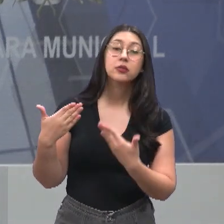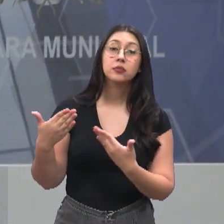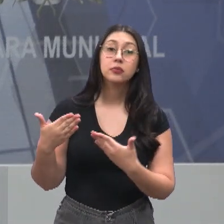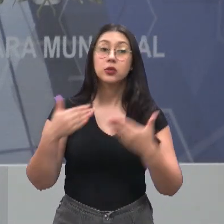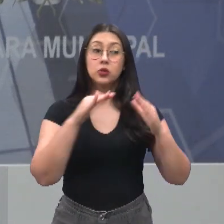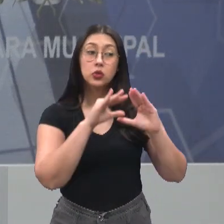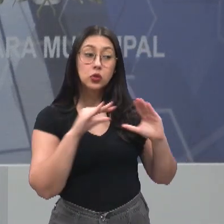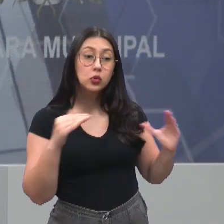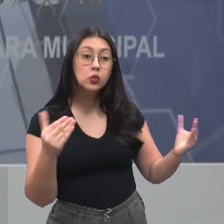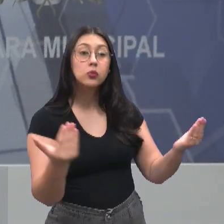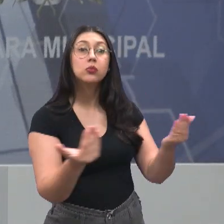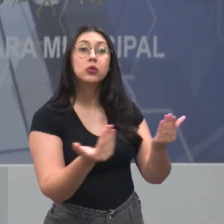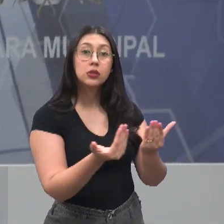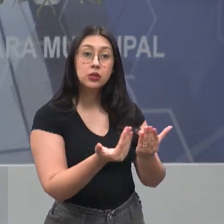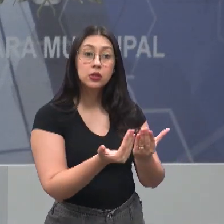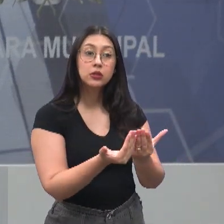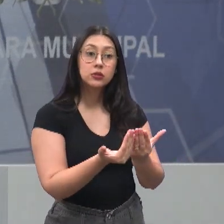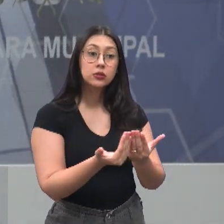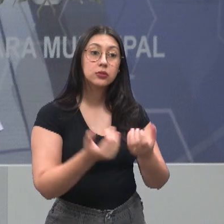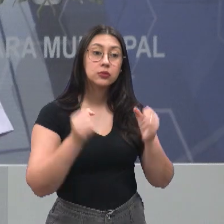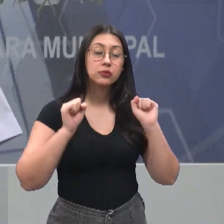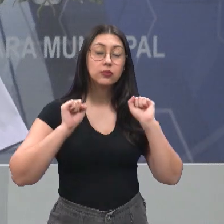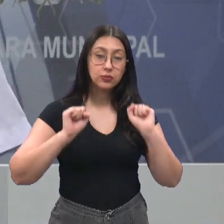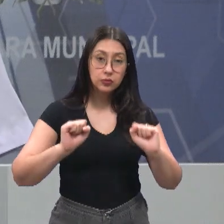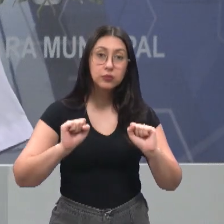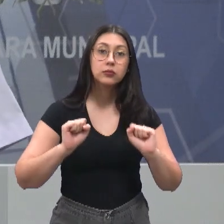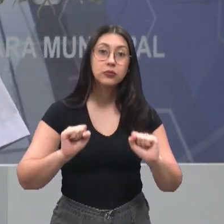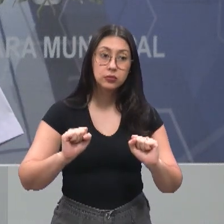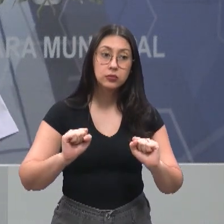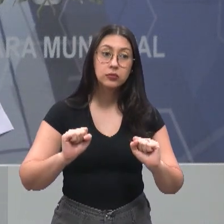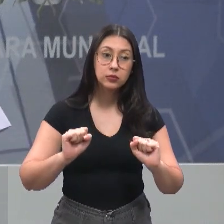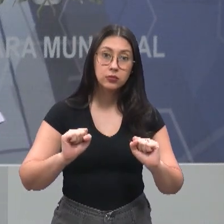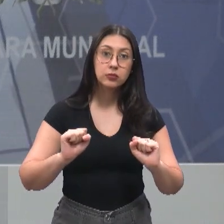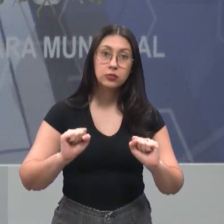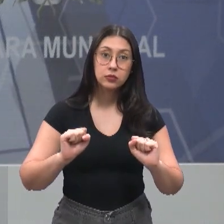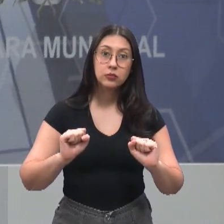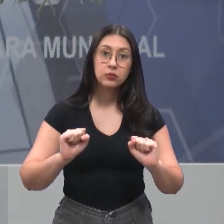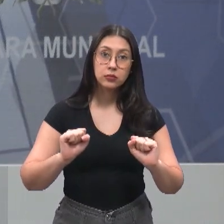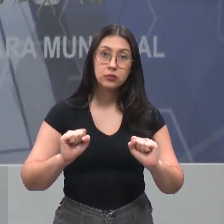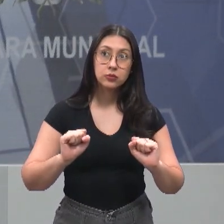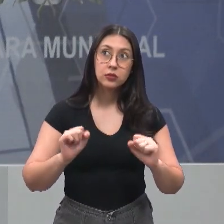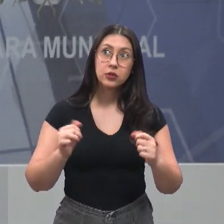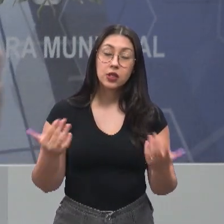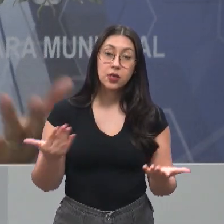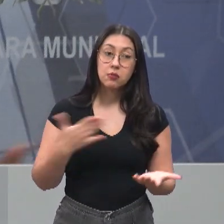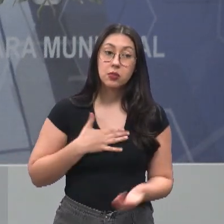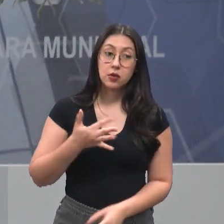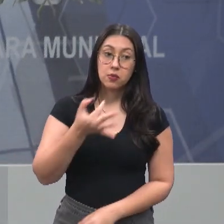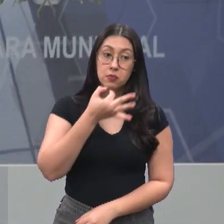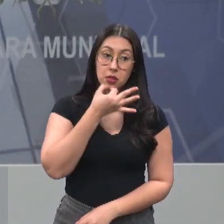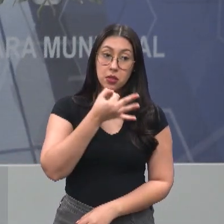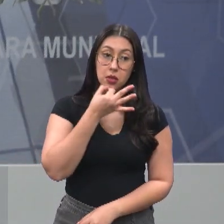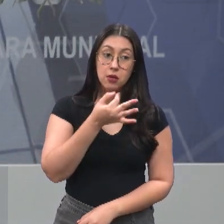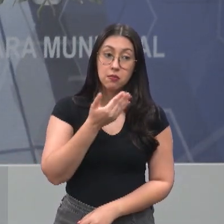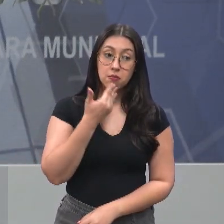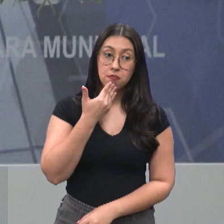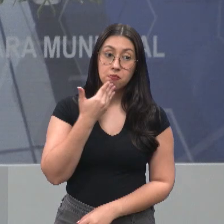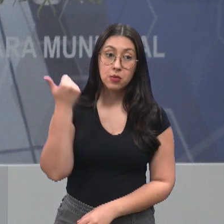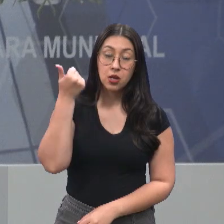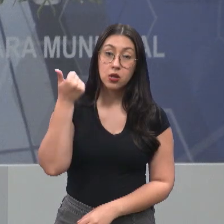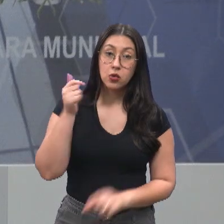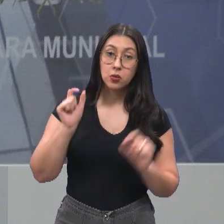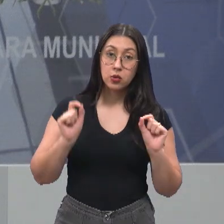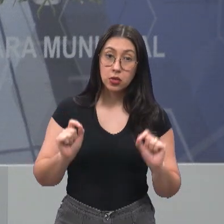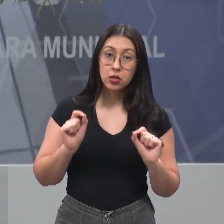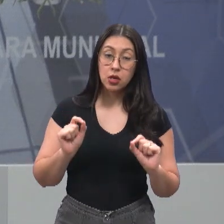comunidade possa, não é? Eu acho que nada mais melhor do que um diálogo, de um entendimento, para a